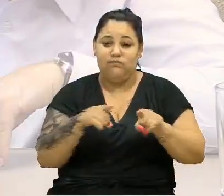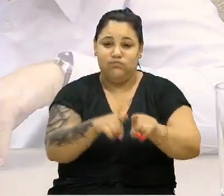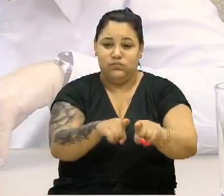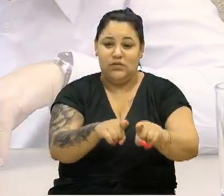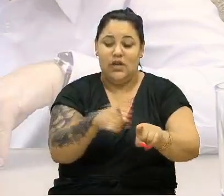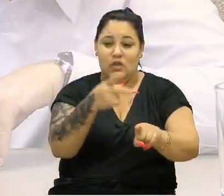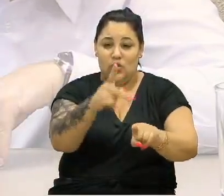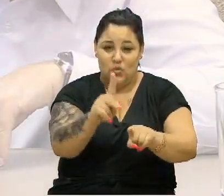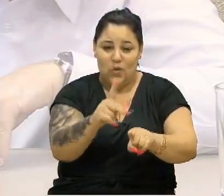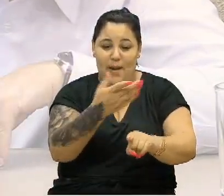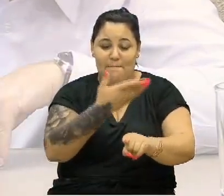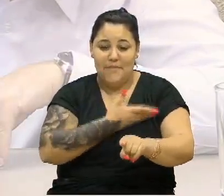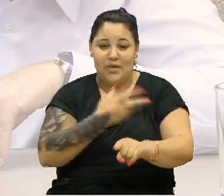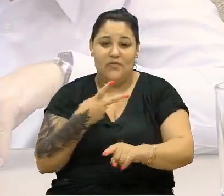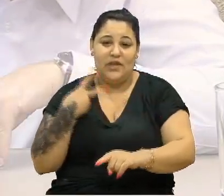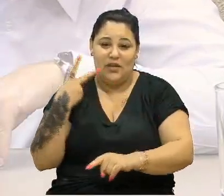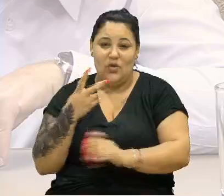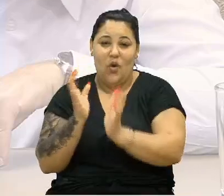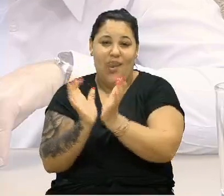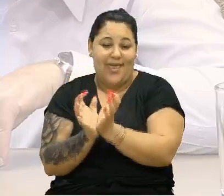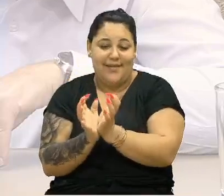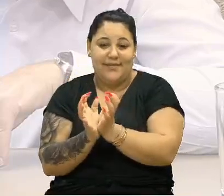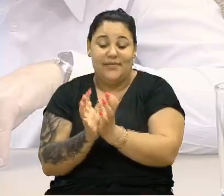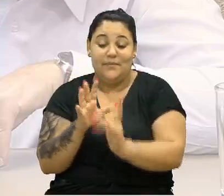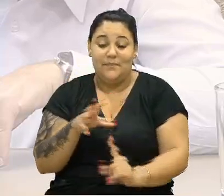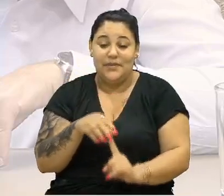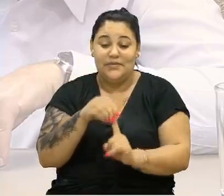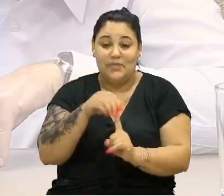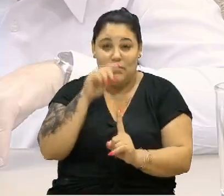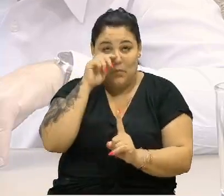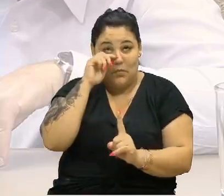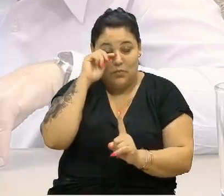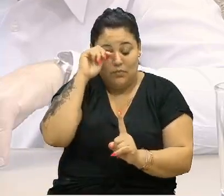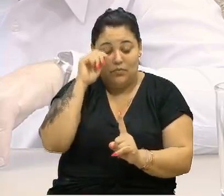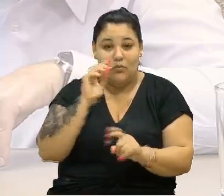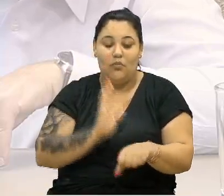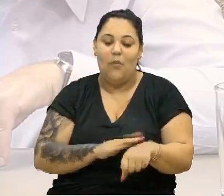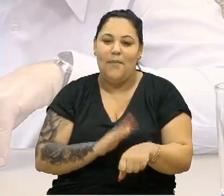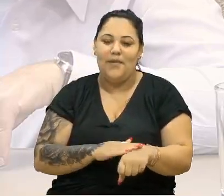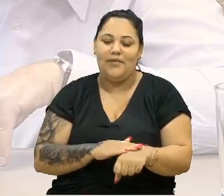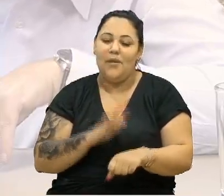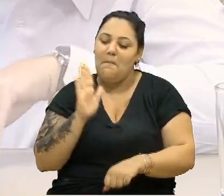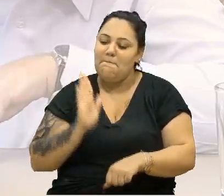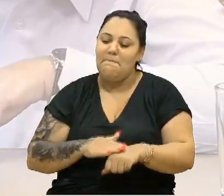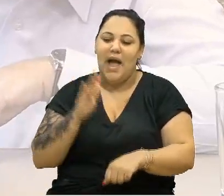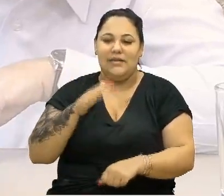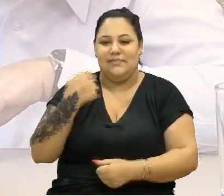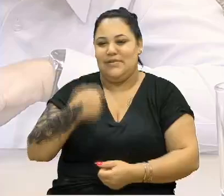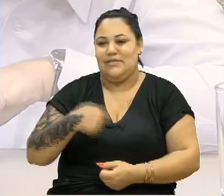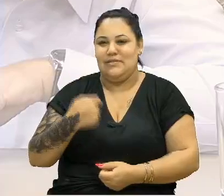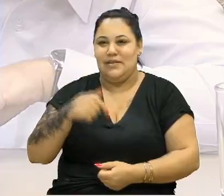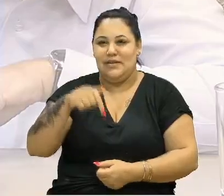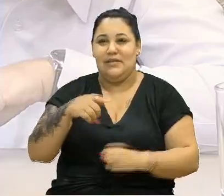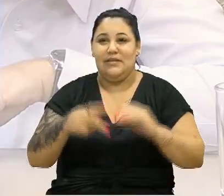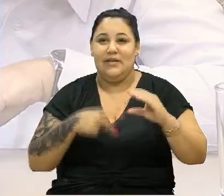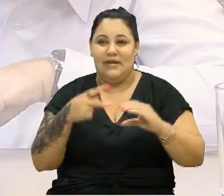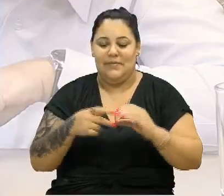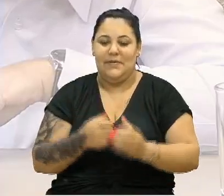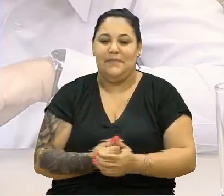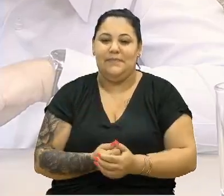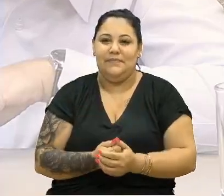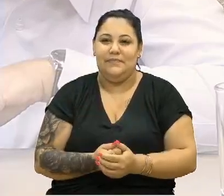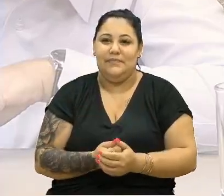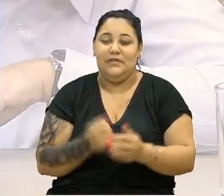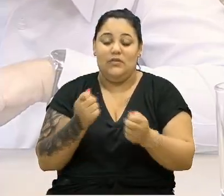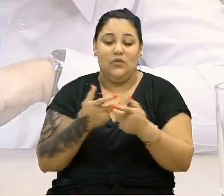como vereador, inclusive, principalmente no momento em que eu mais precisei aqui dentro dessa casa. São coisas que a